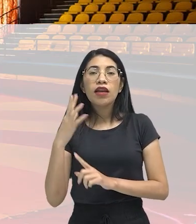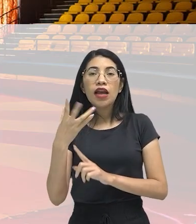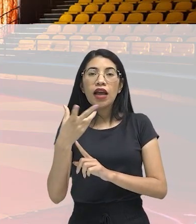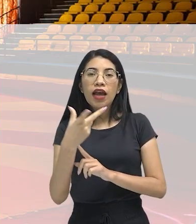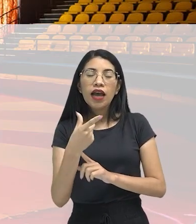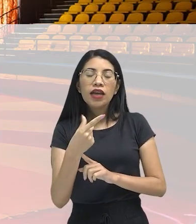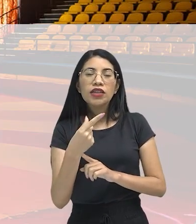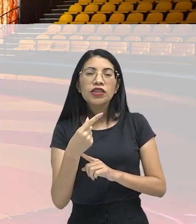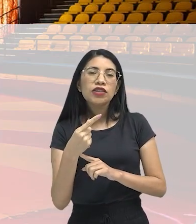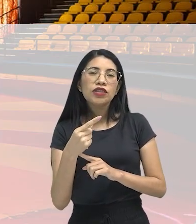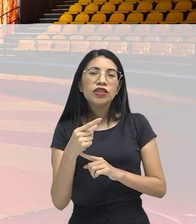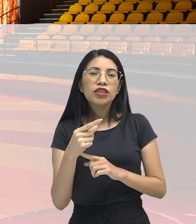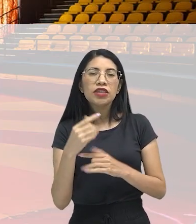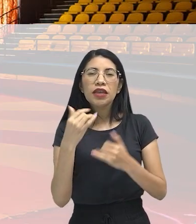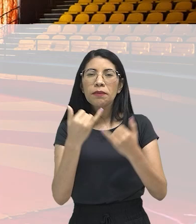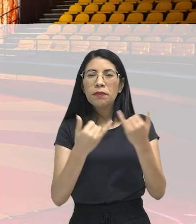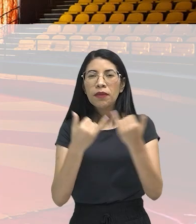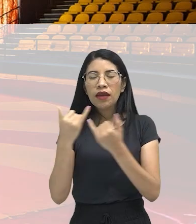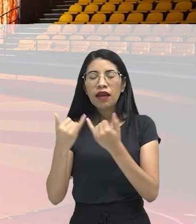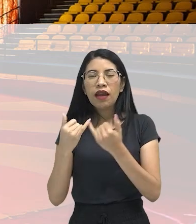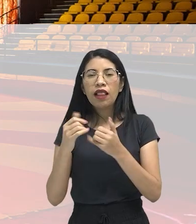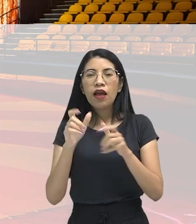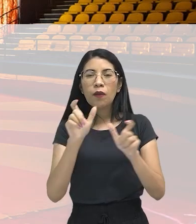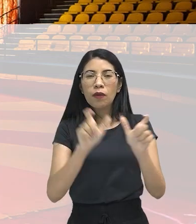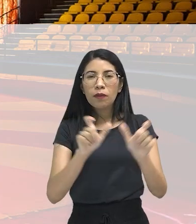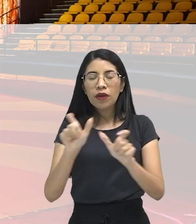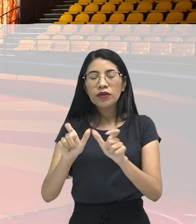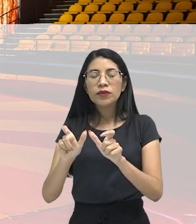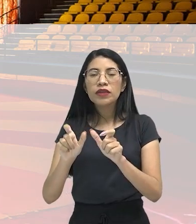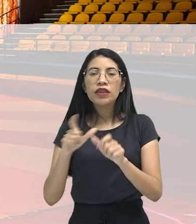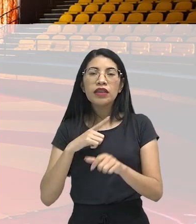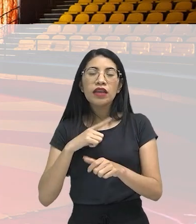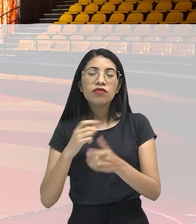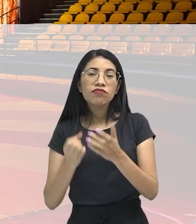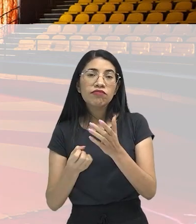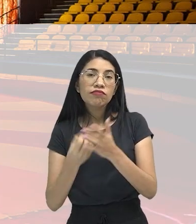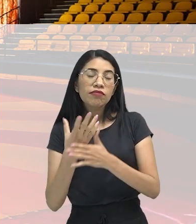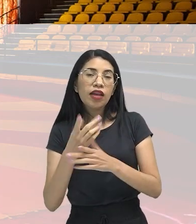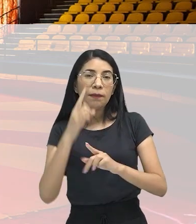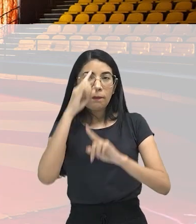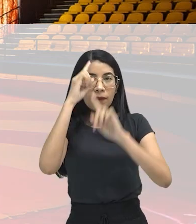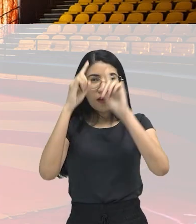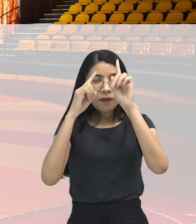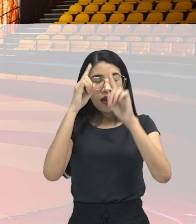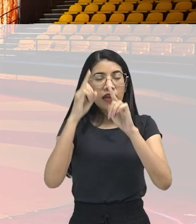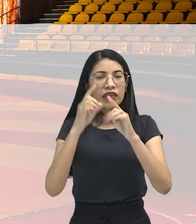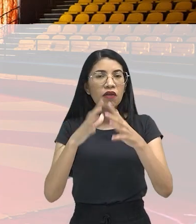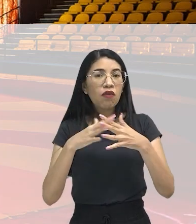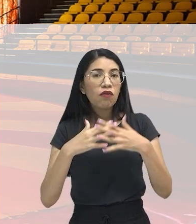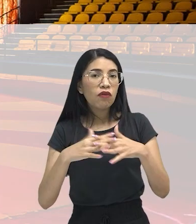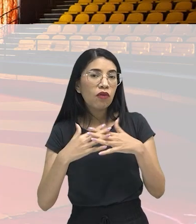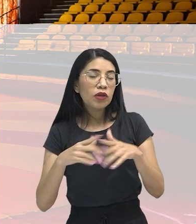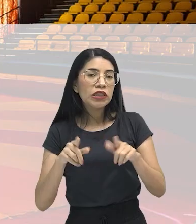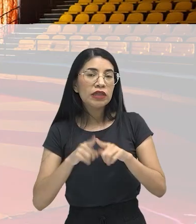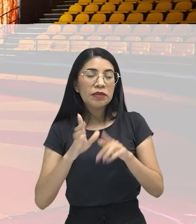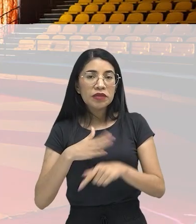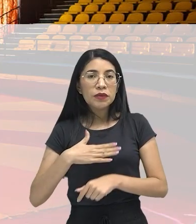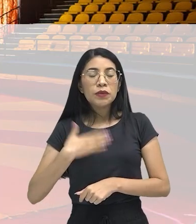de entreter uma audiência, criando ilusões que confundem e surpreendem